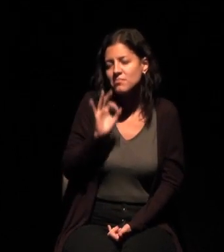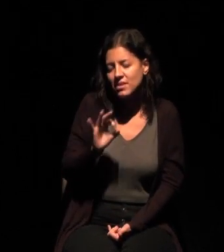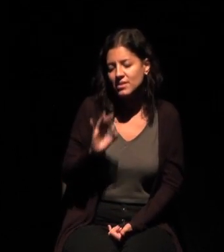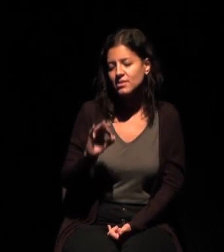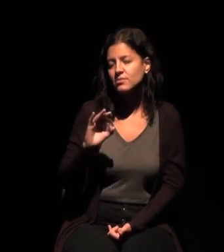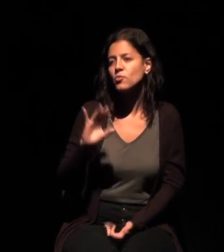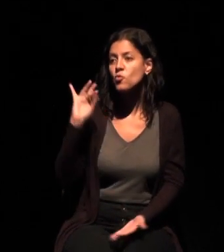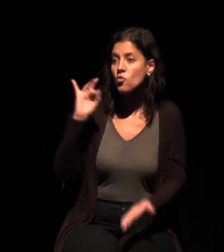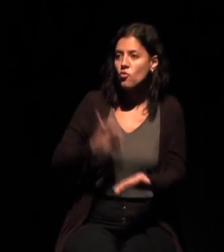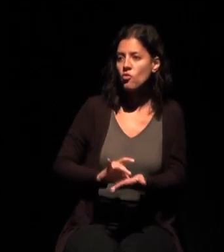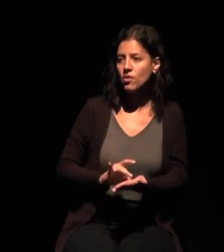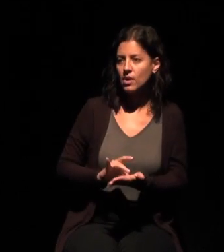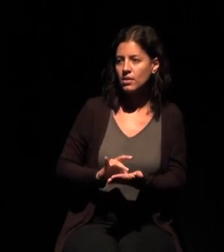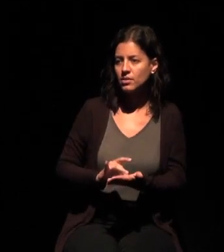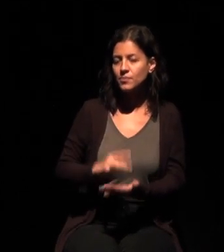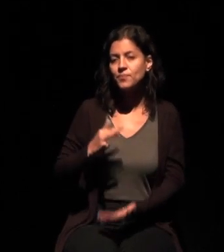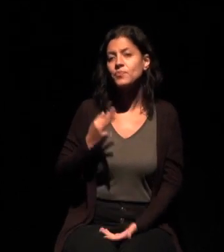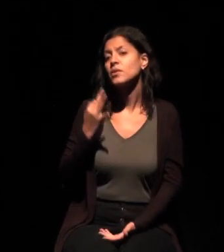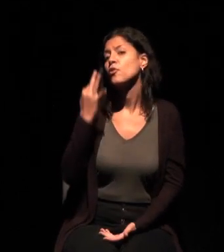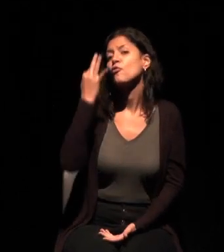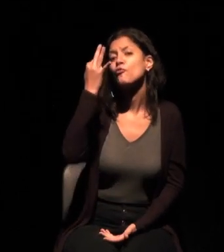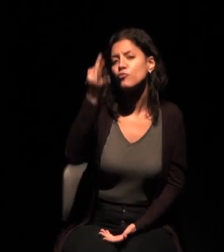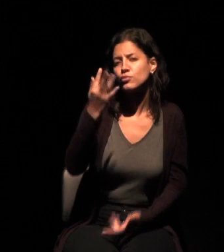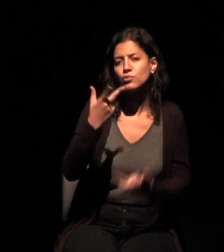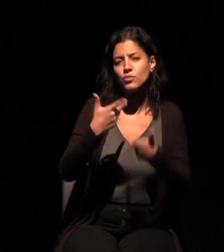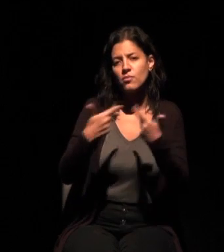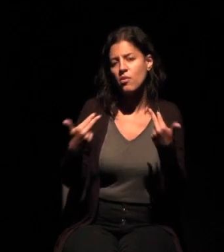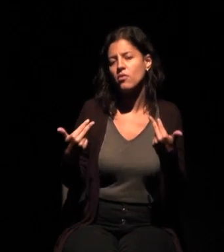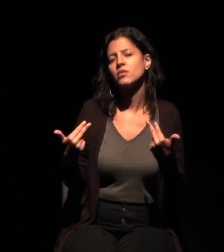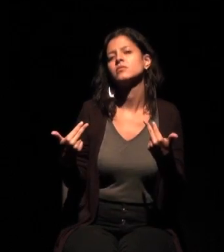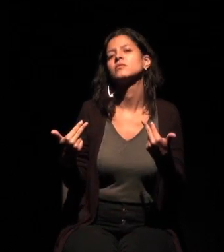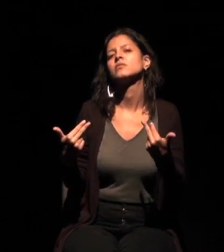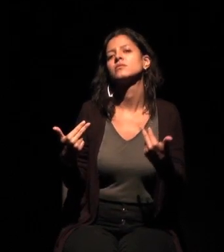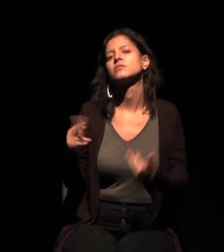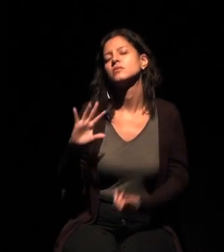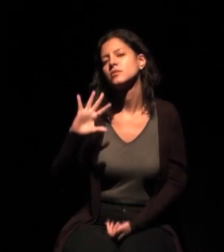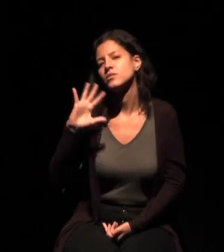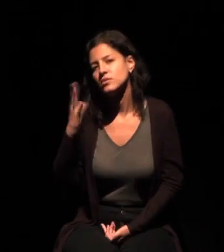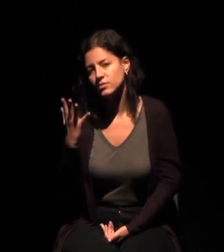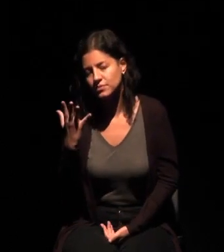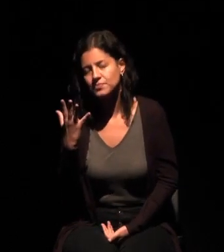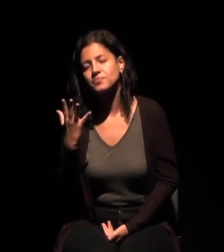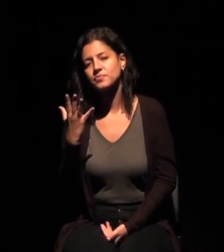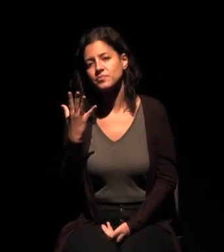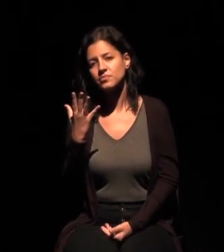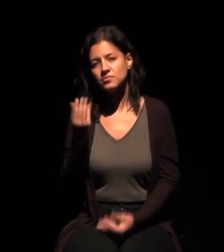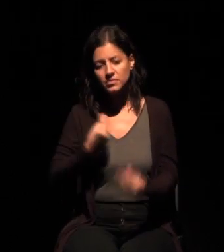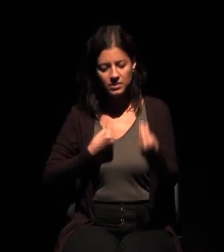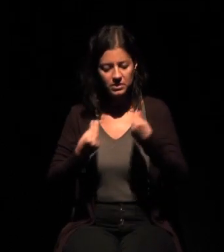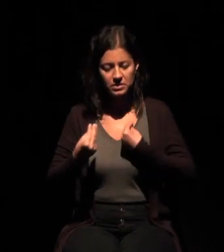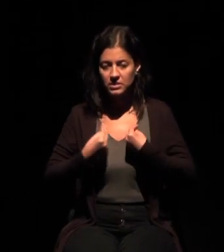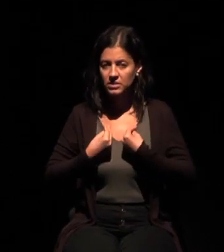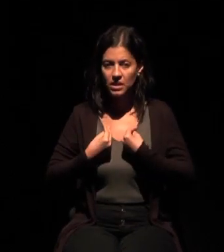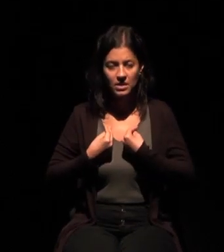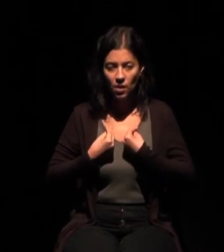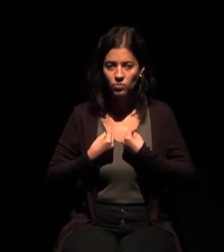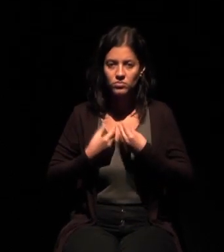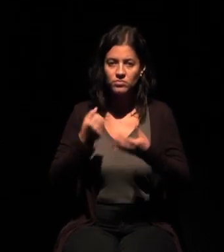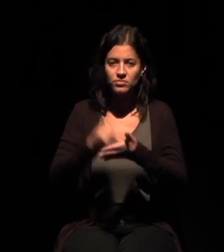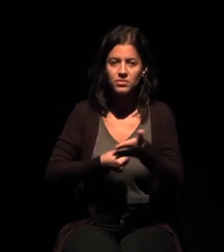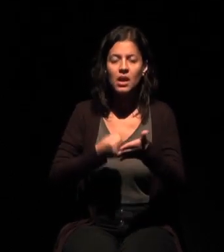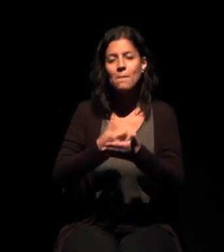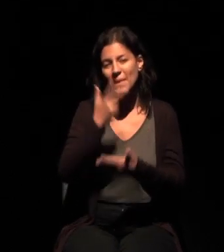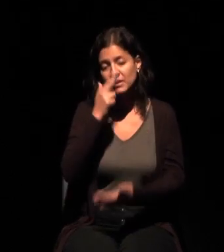aquele que nós fazemos não é o futuro não é algo que acontece para nós esta posição precisa ser combatido o tempo todo o futuro vai